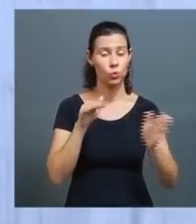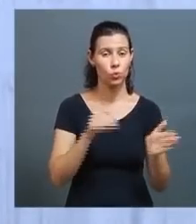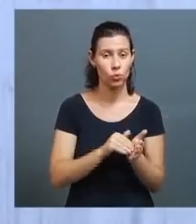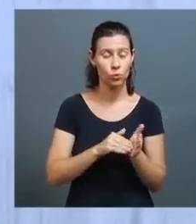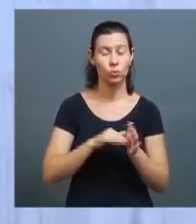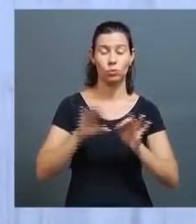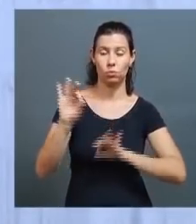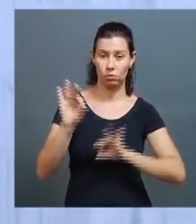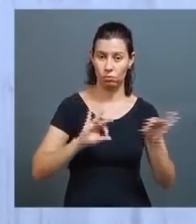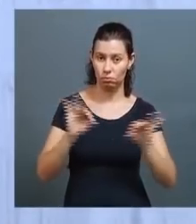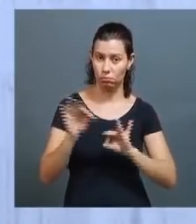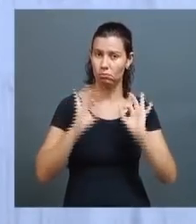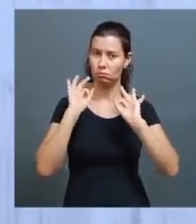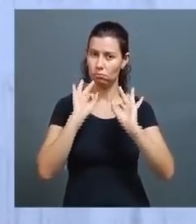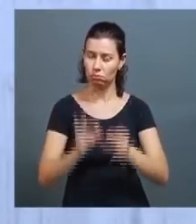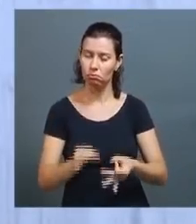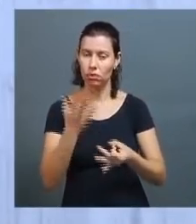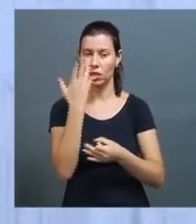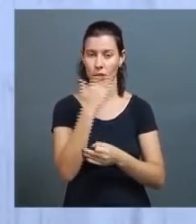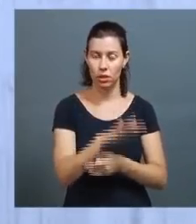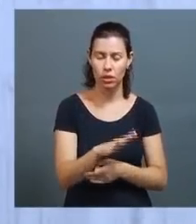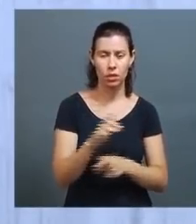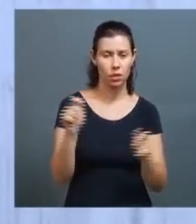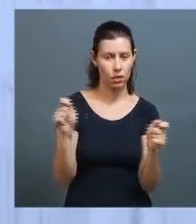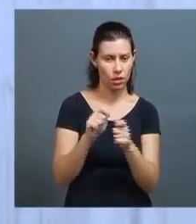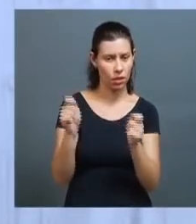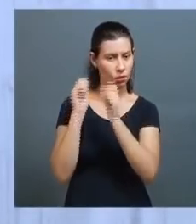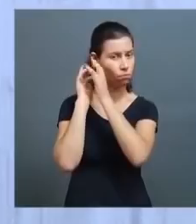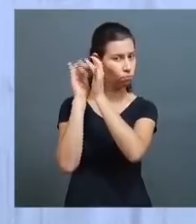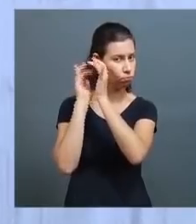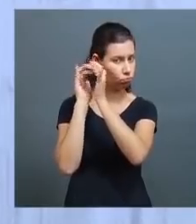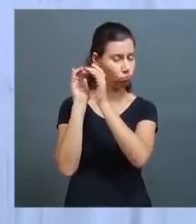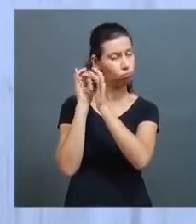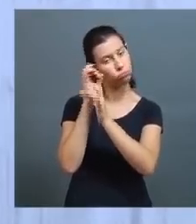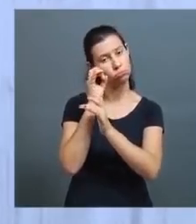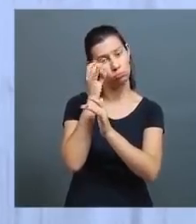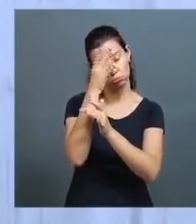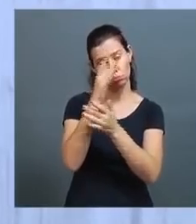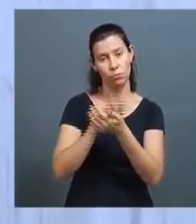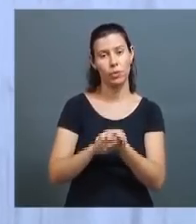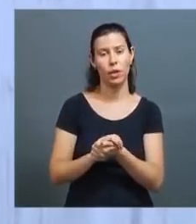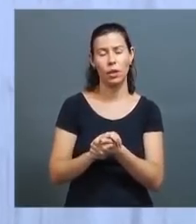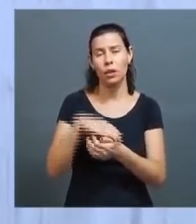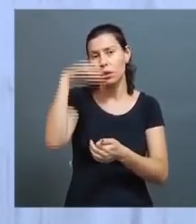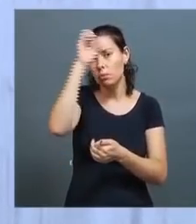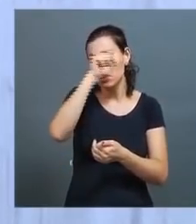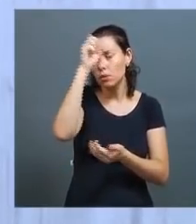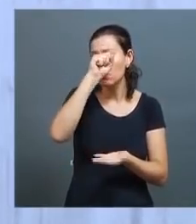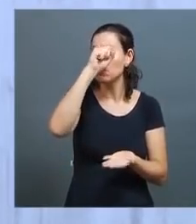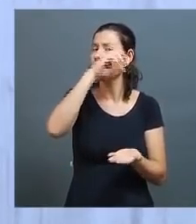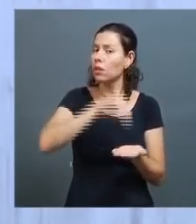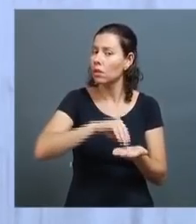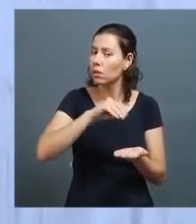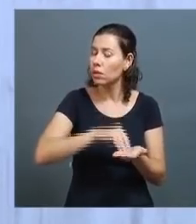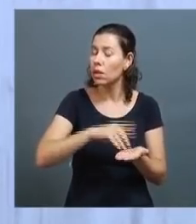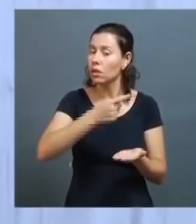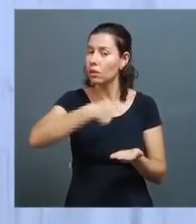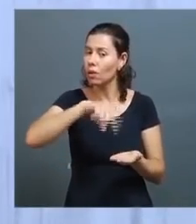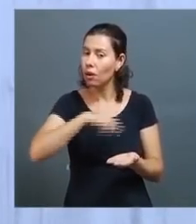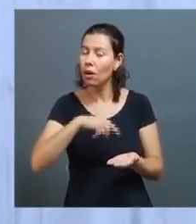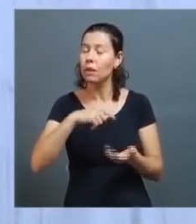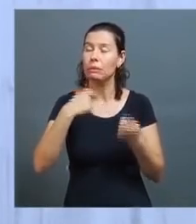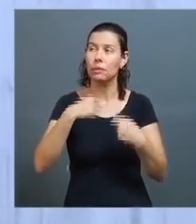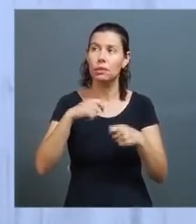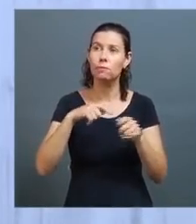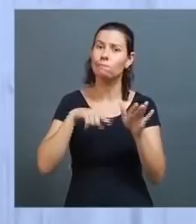maneira, assim, adequada. É uma criança que tem capacidade para aprender e não está aprendendo. A gente precisa aí ter o